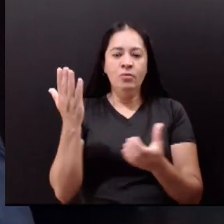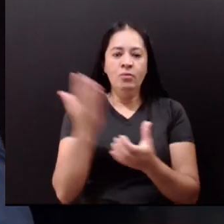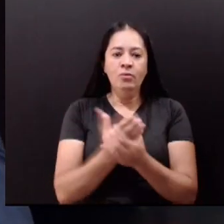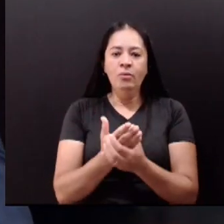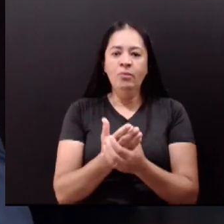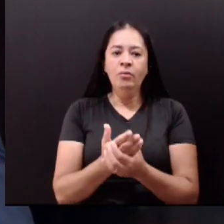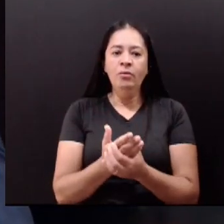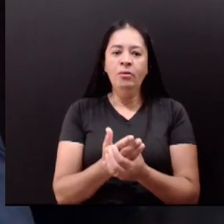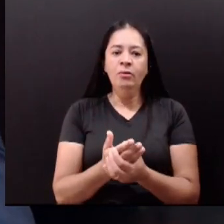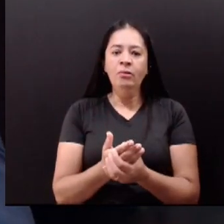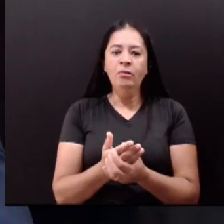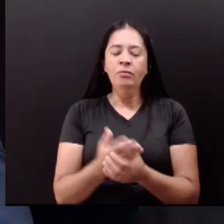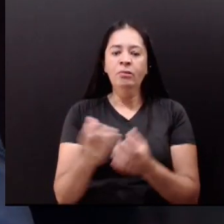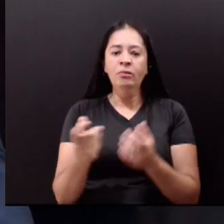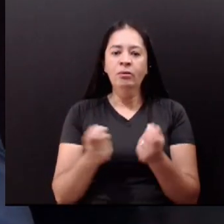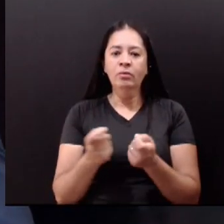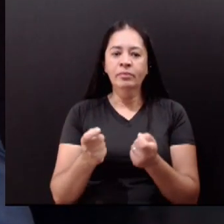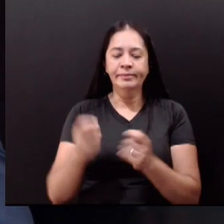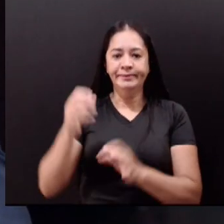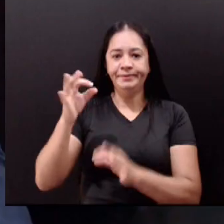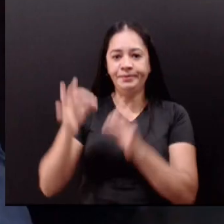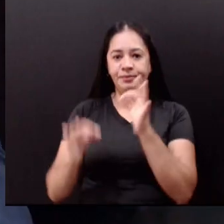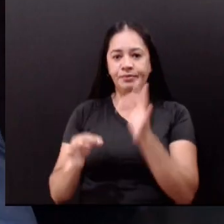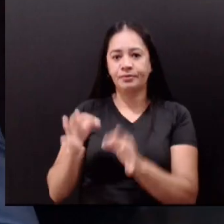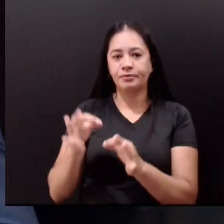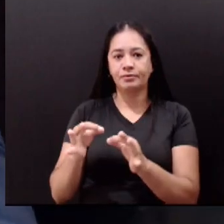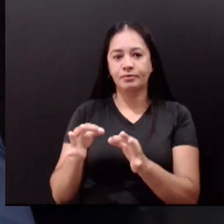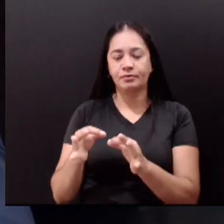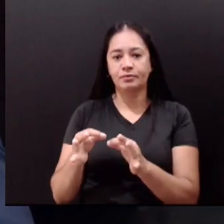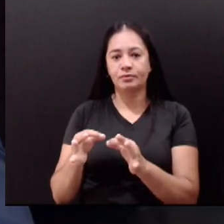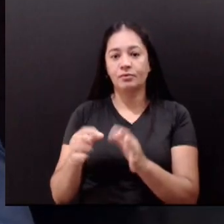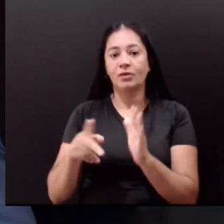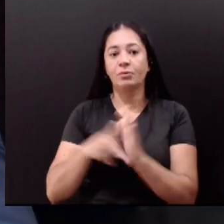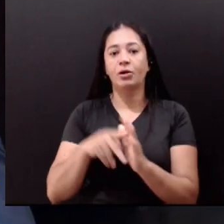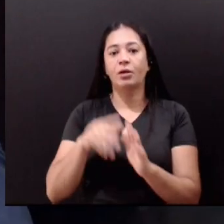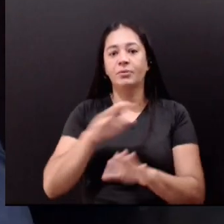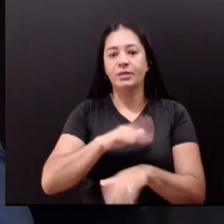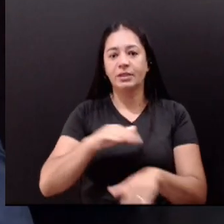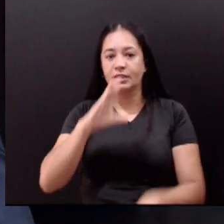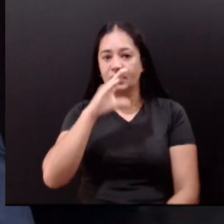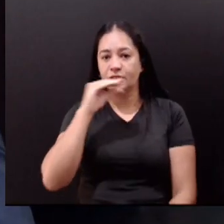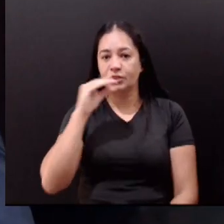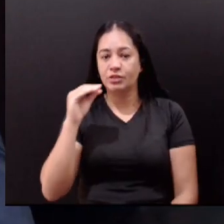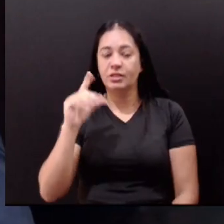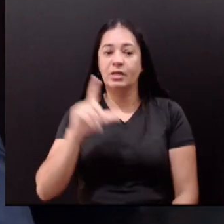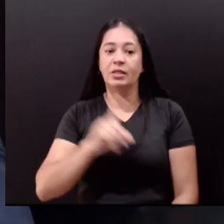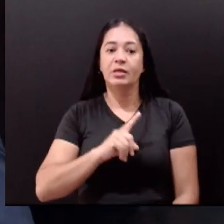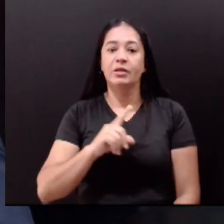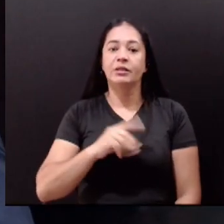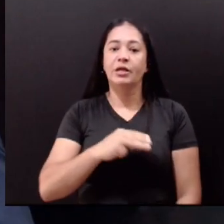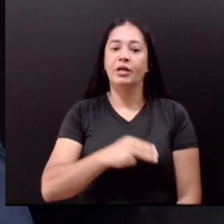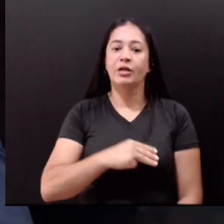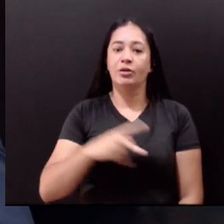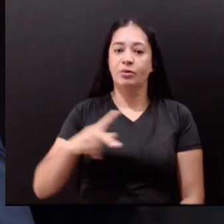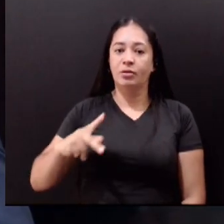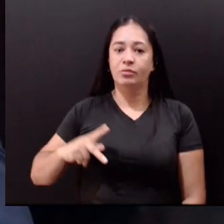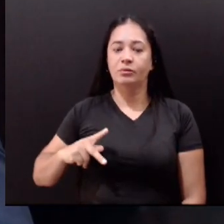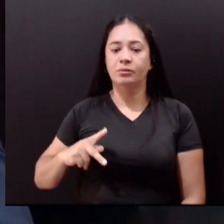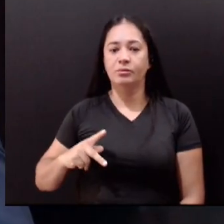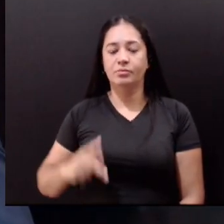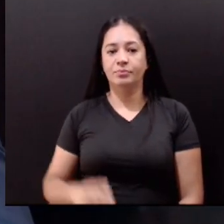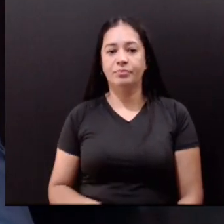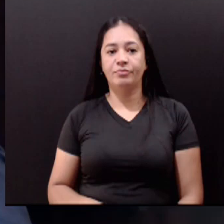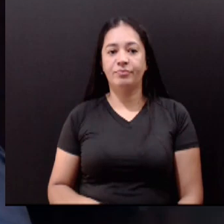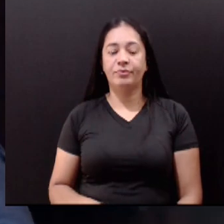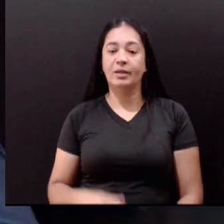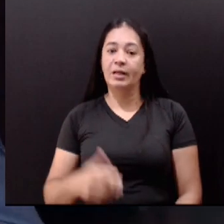conduzido por um juiz da vara da criança e da adolescência, existe a participação do Ministério Público, a depender da gravidade do crime